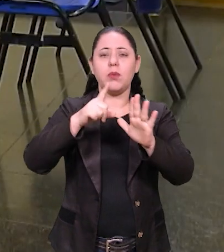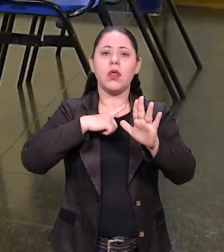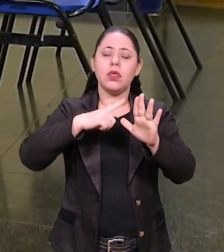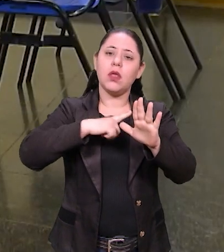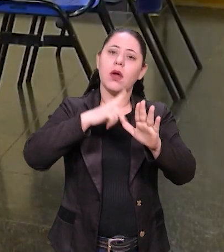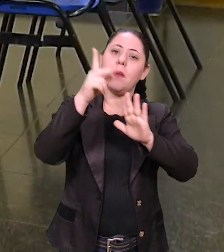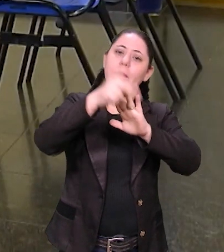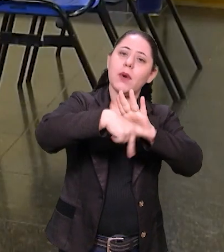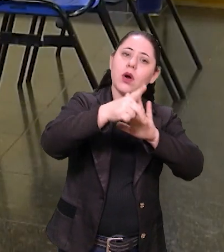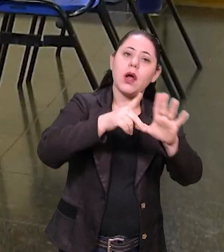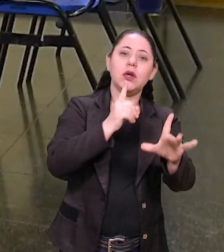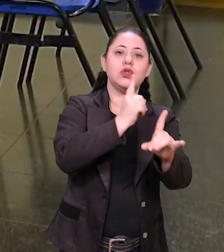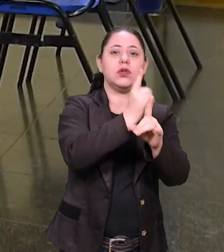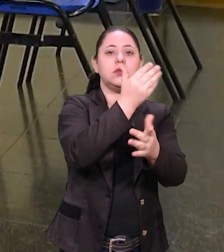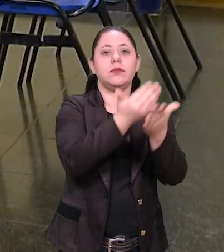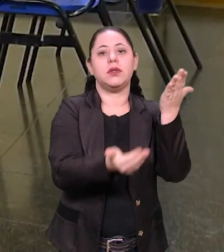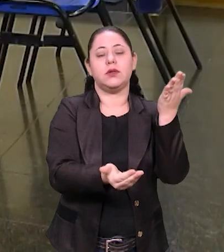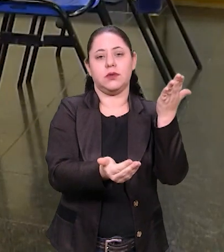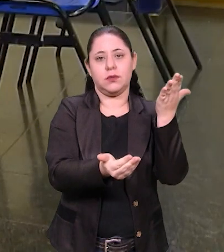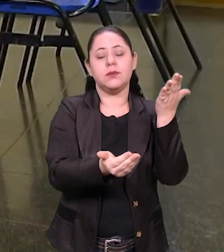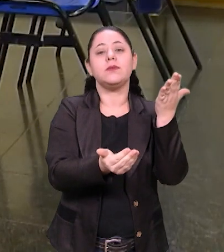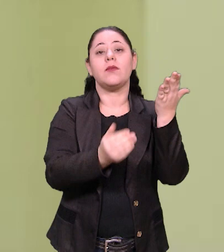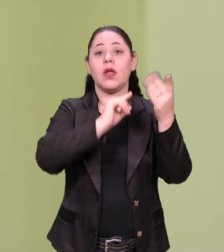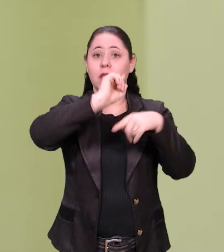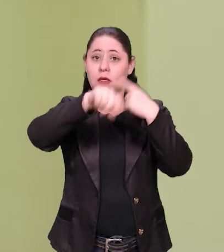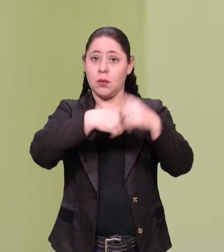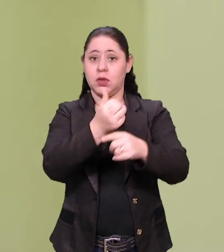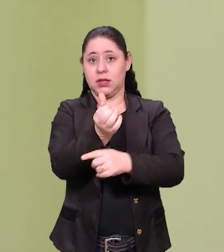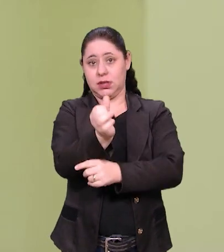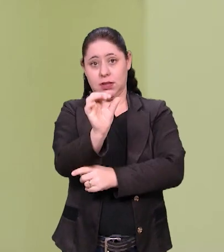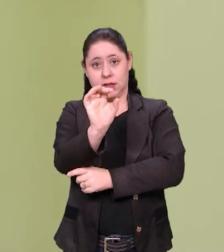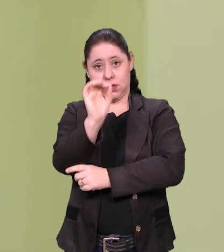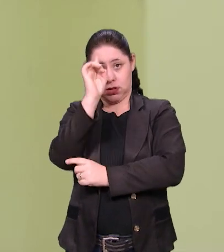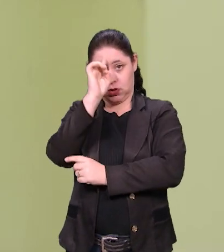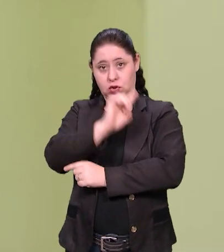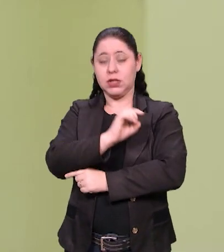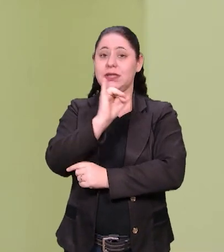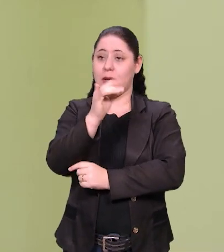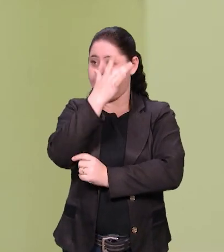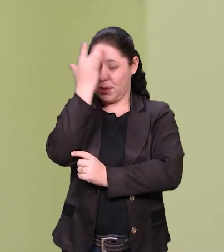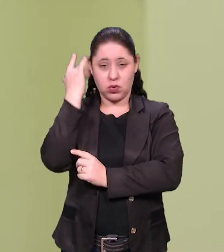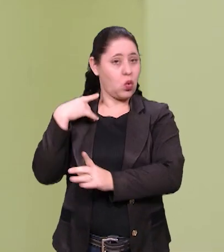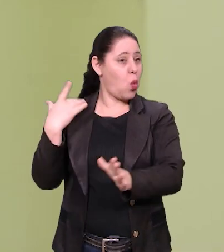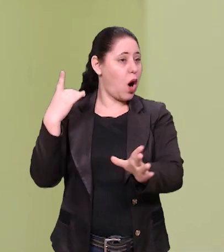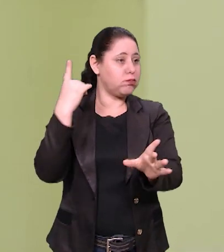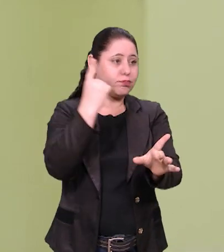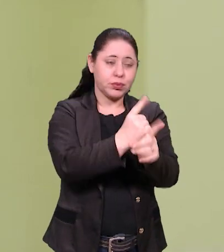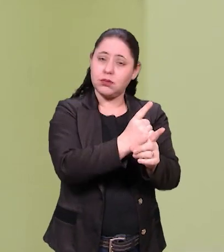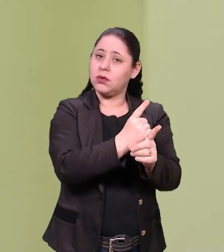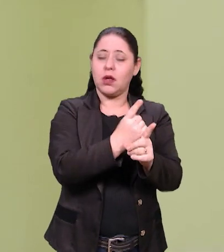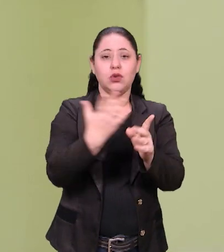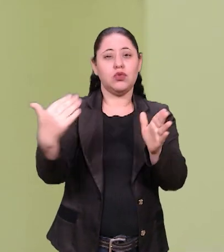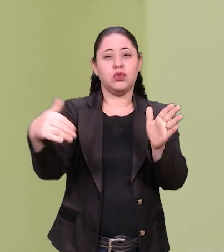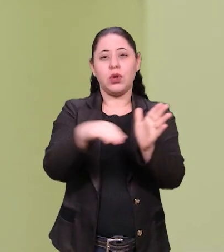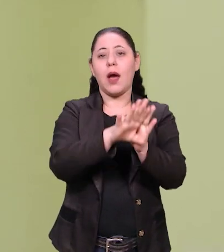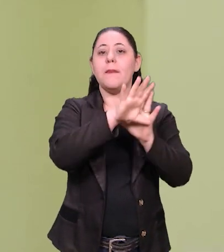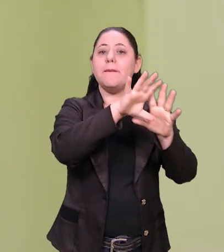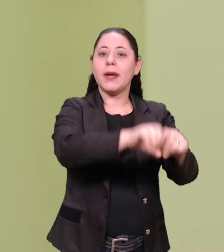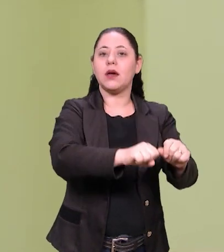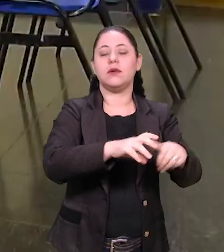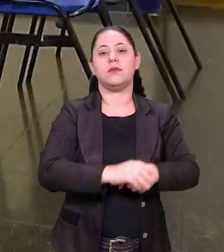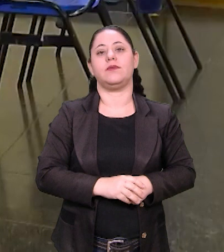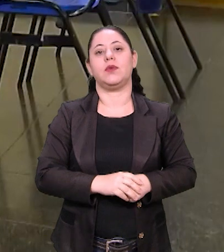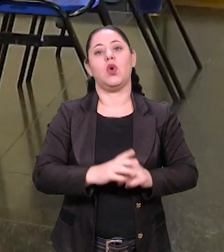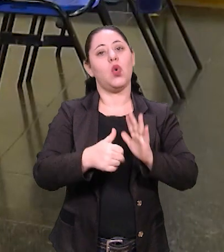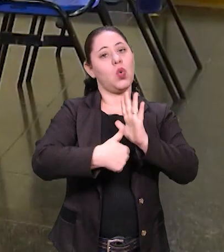Correio, onde tem o programa Achados e Perdidos. Após 60 dias, se o titular dele não vier retirar esses